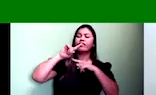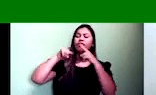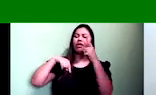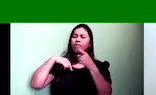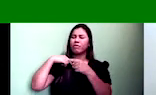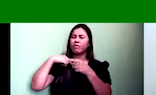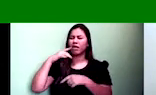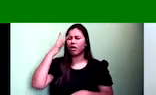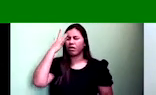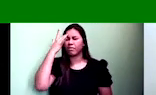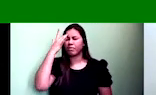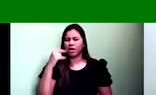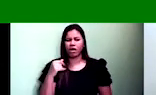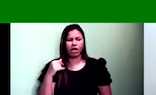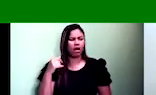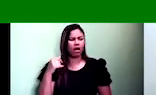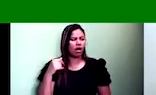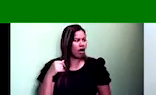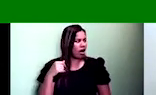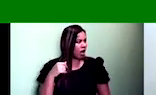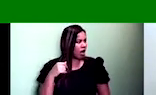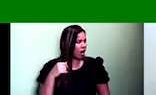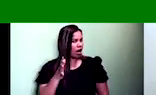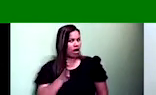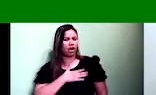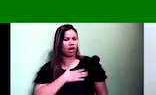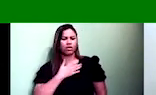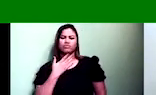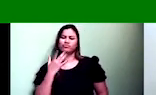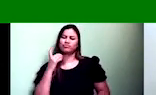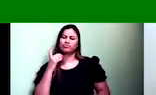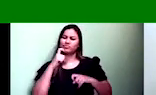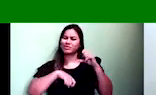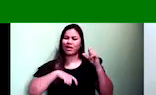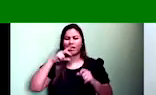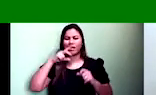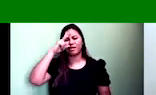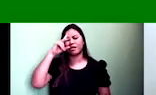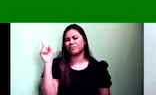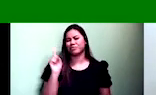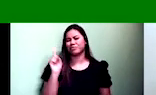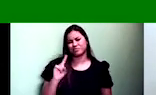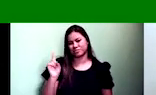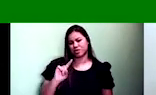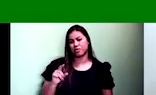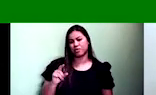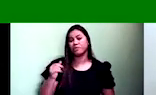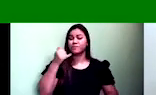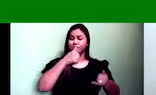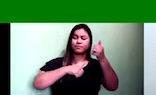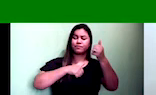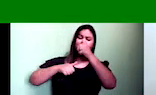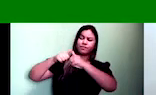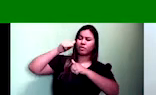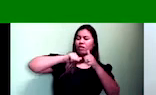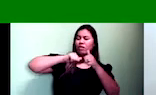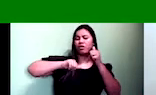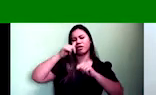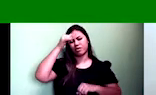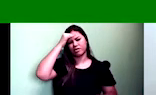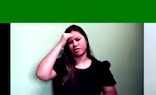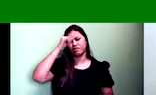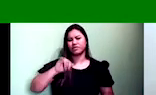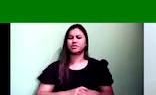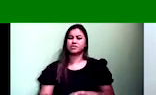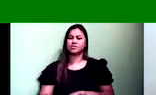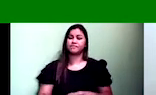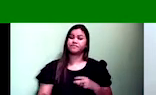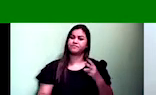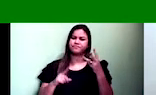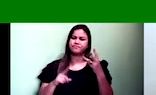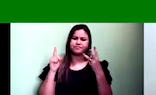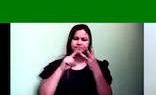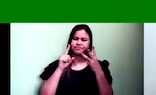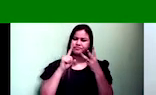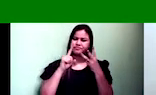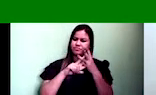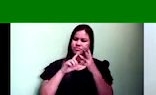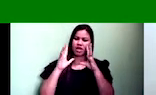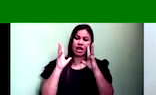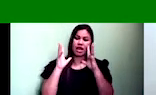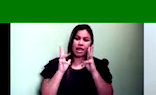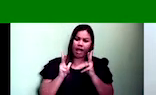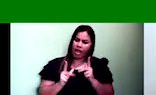do que fez. Então, evitar esse abuso de álcool. Manter hábitos de higiene, isso é